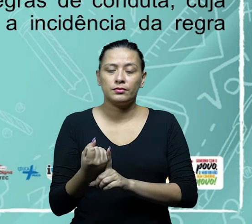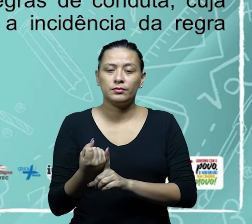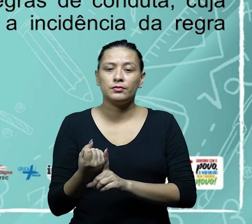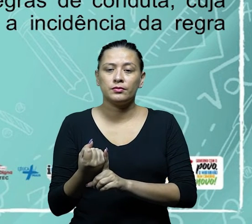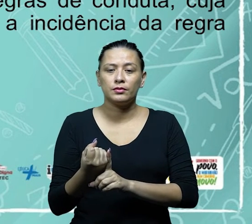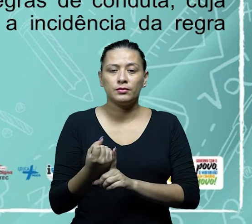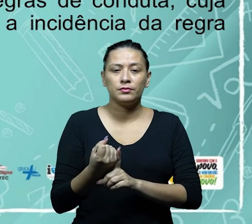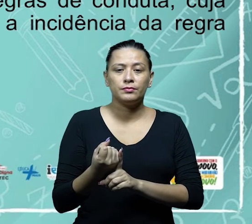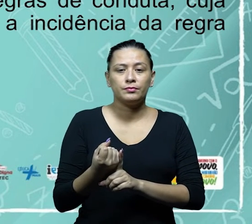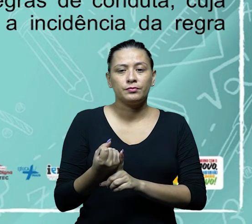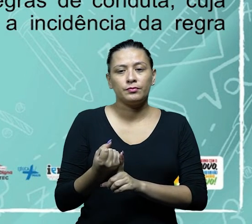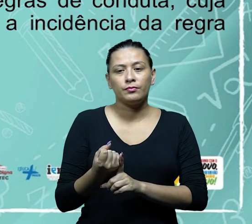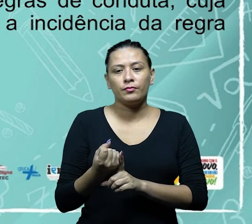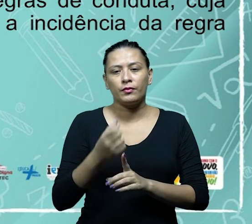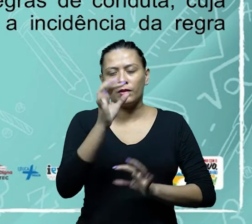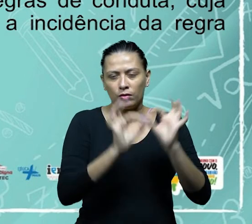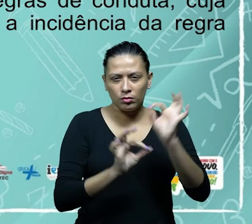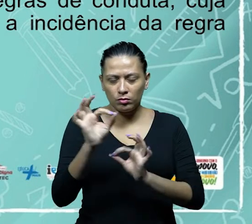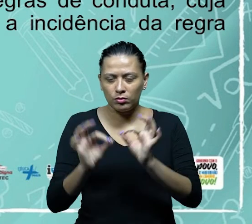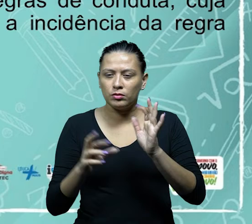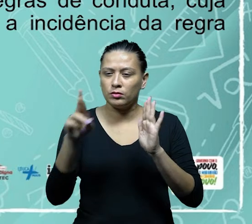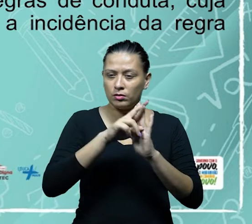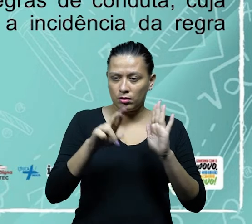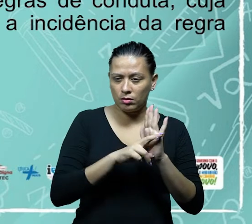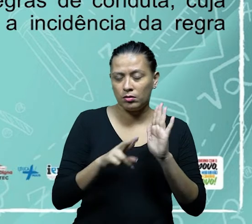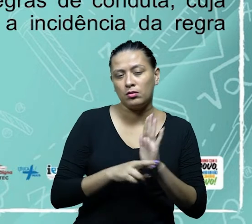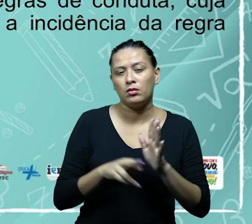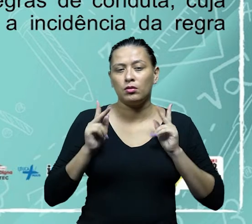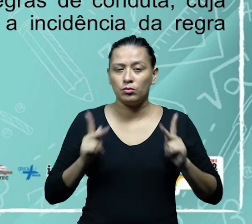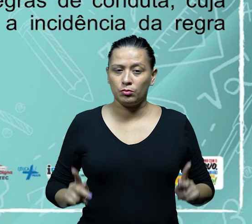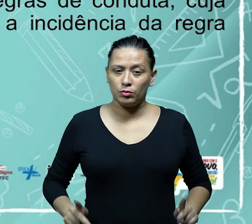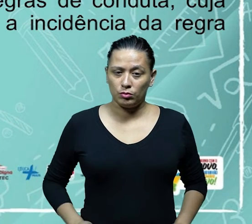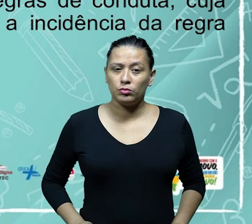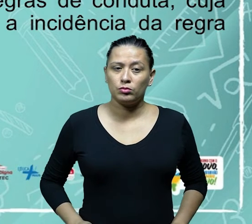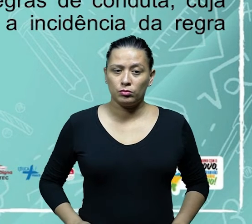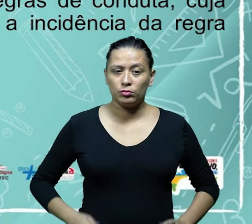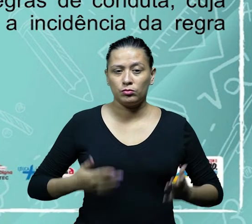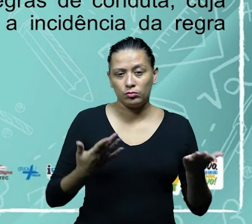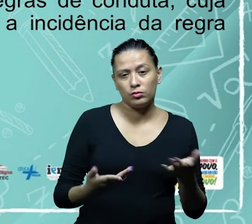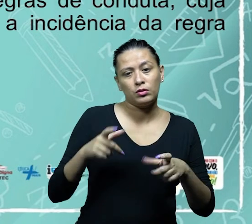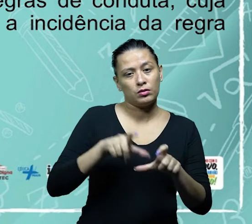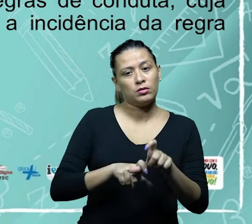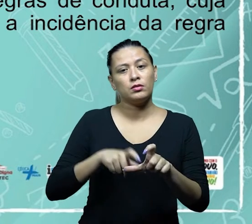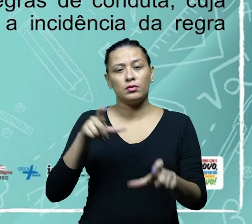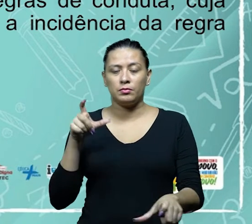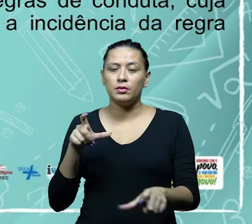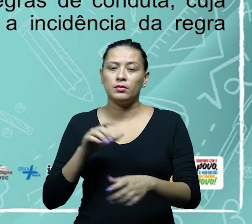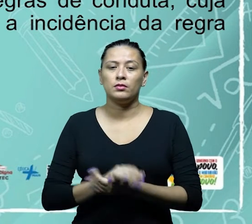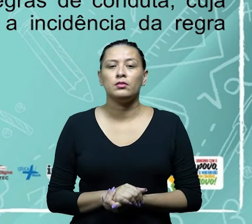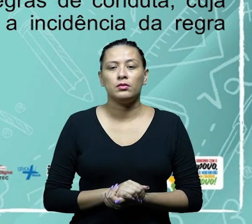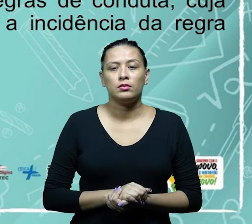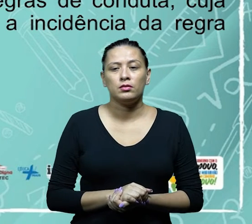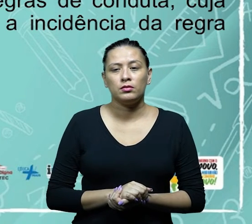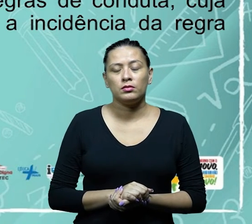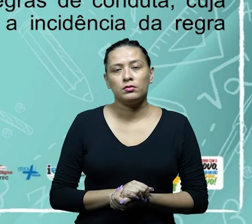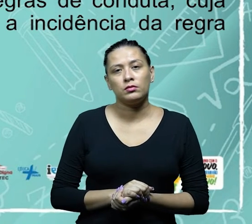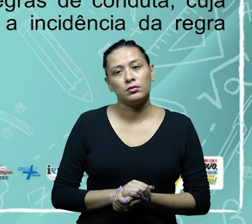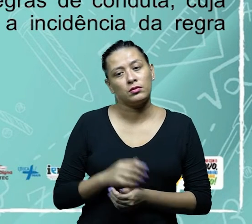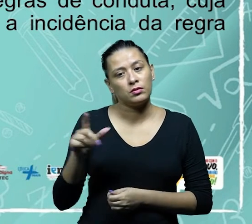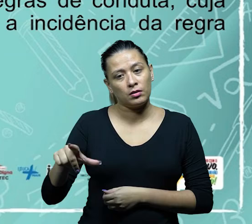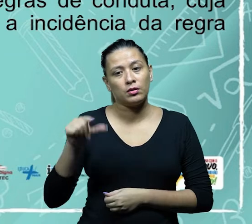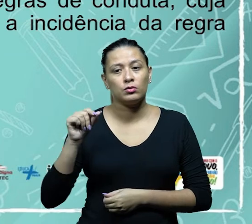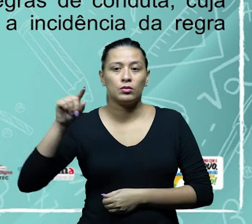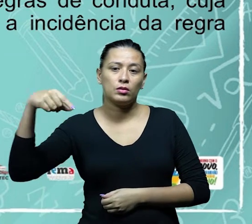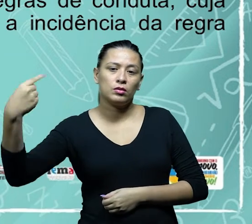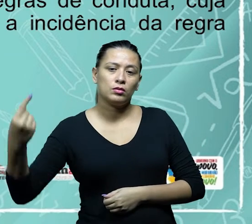que consiste em estabelecer estabelecerem regras de Conduta cuja incidência é independente